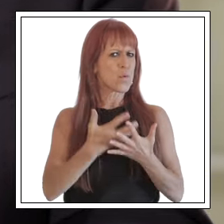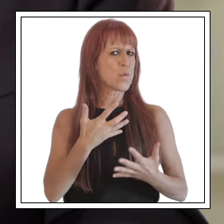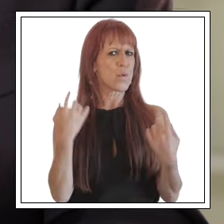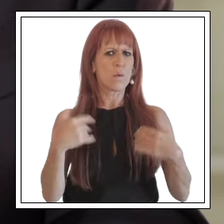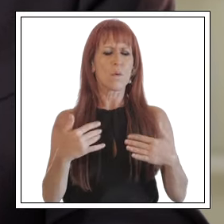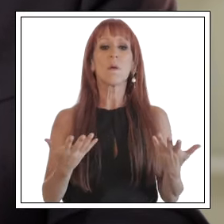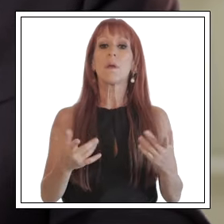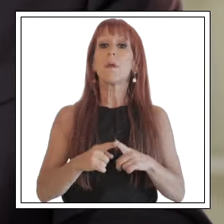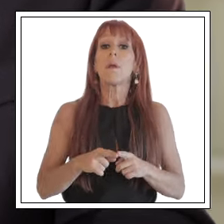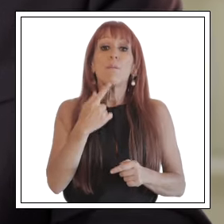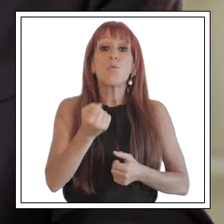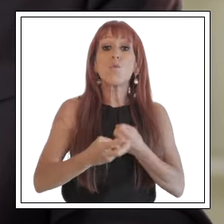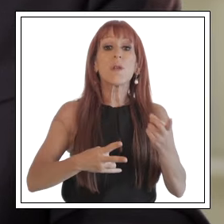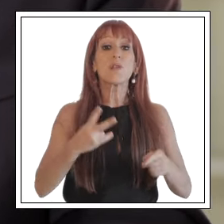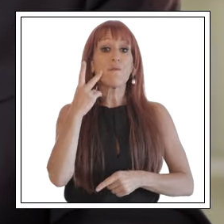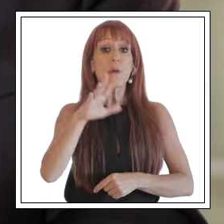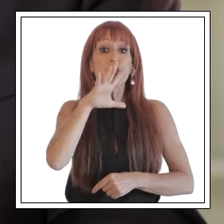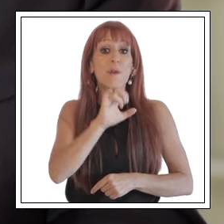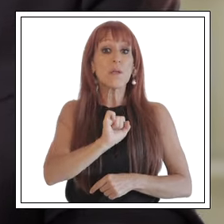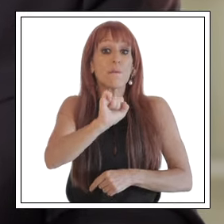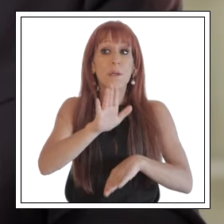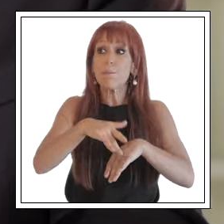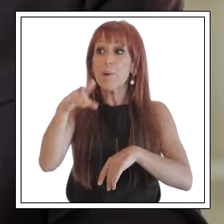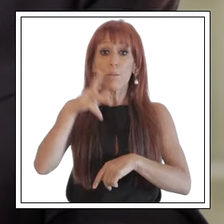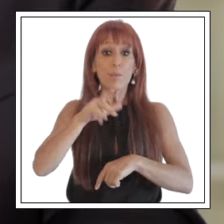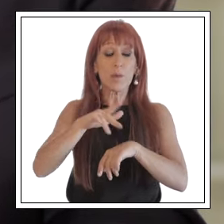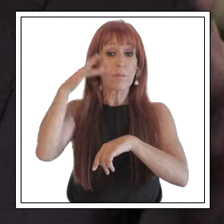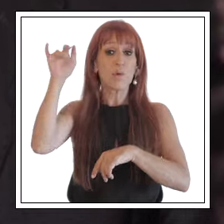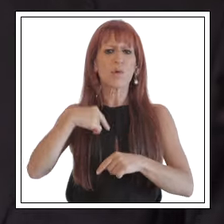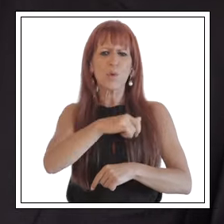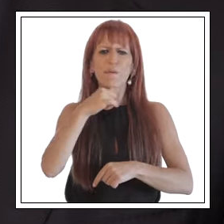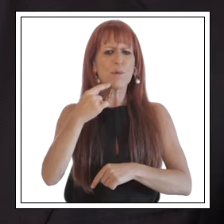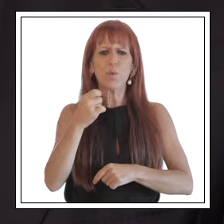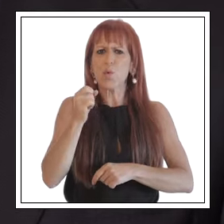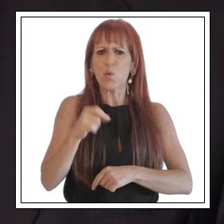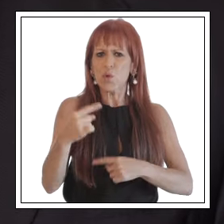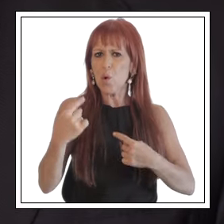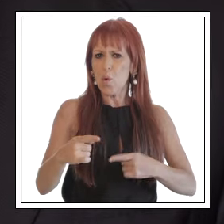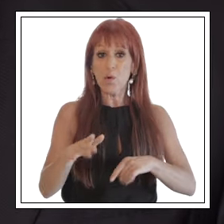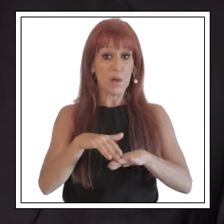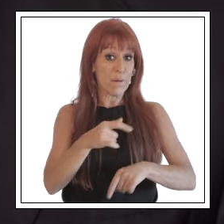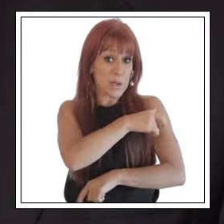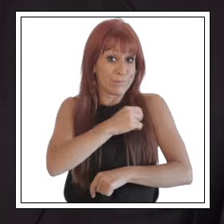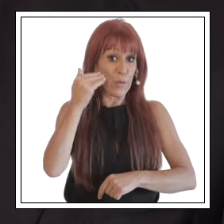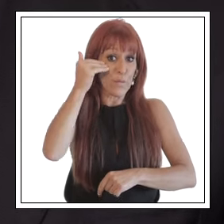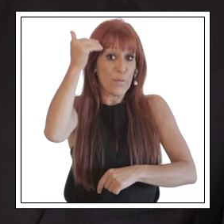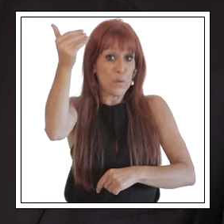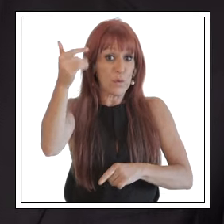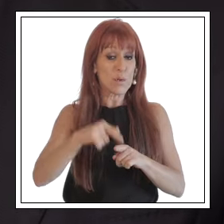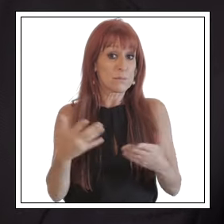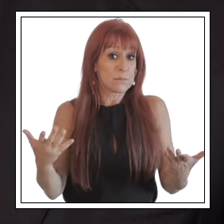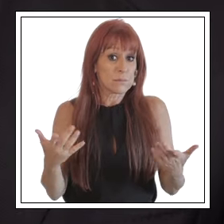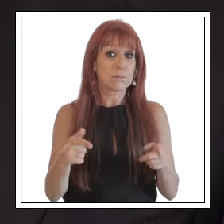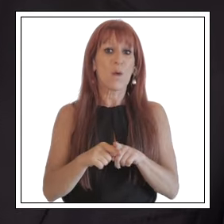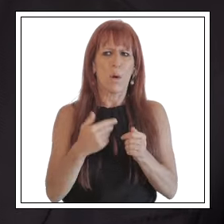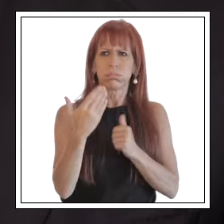muito significativamente e muitas viram os seus filhos deixar o país. Houve sacrifícios muito duros, feitos em nome de um futuro